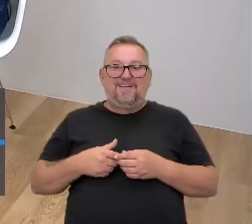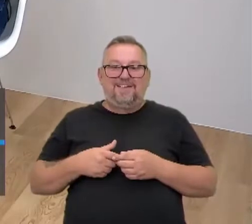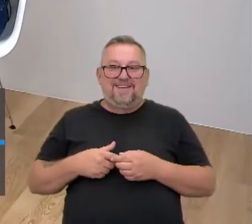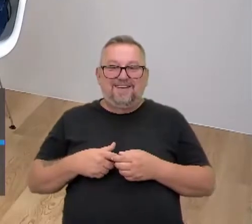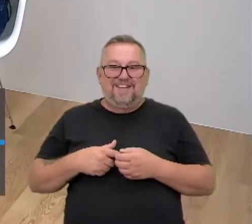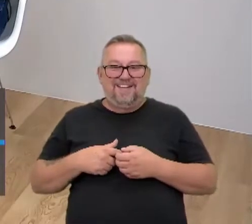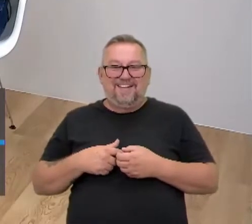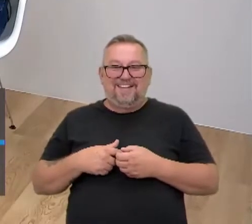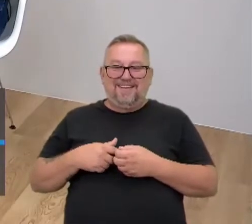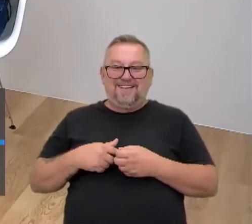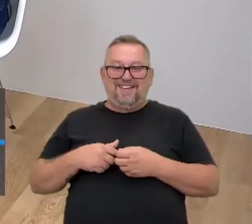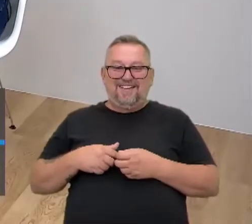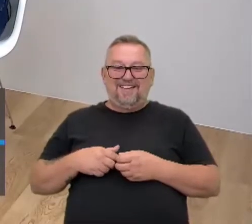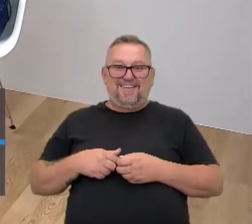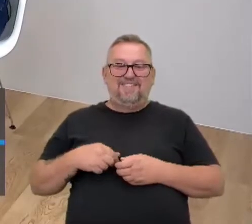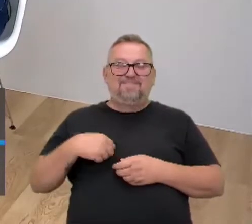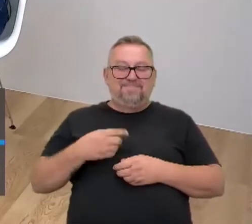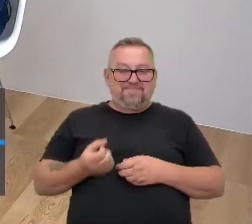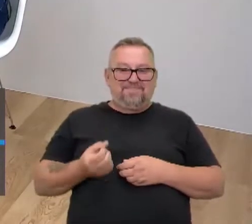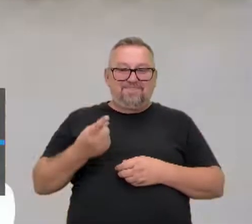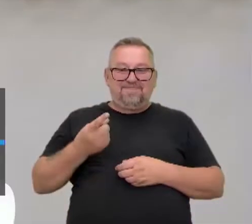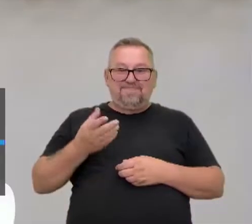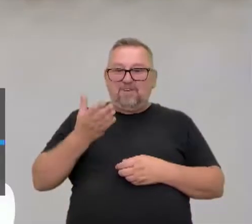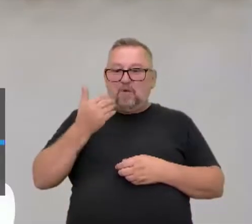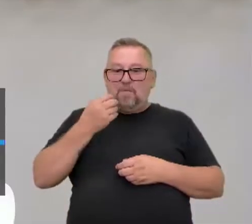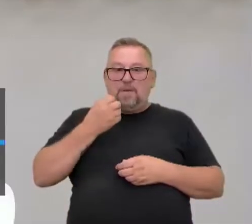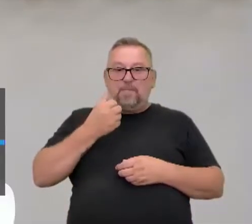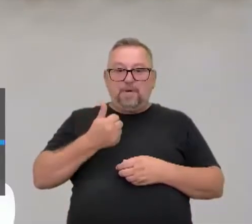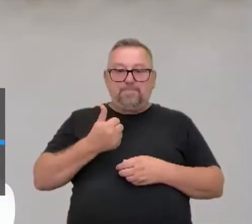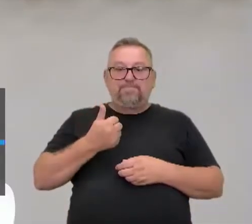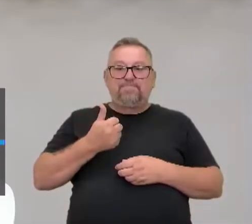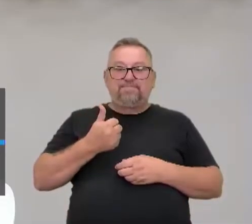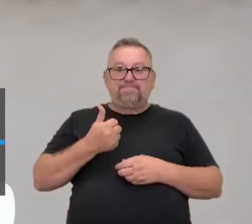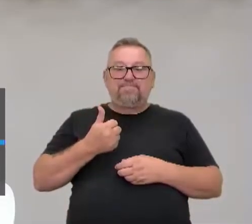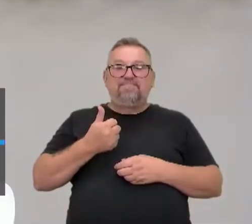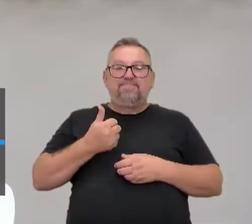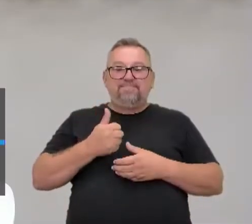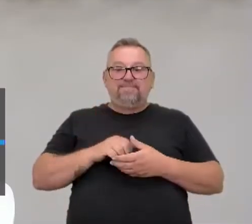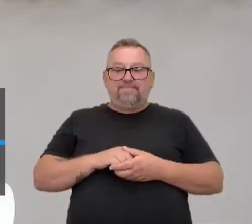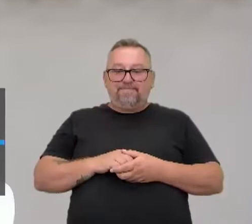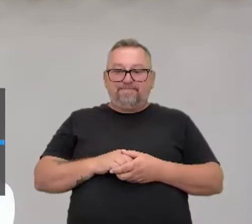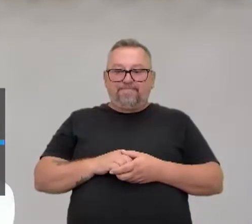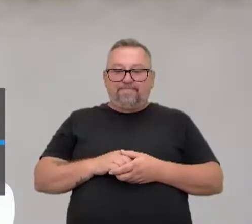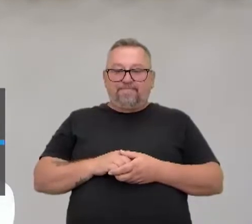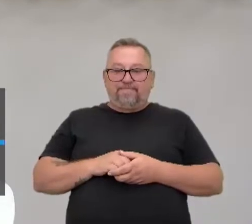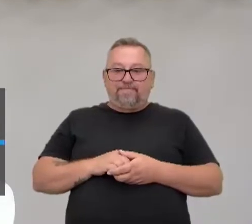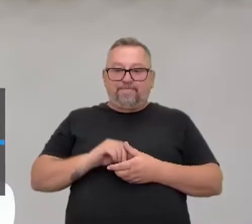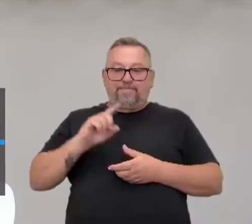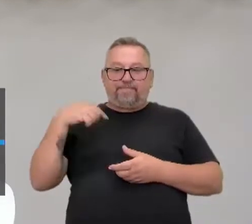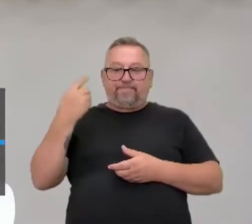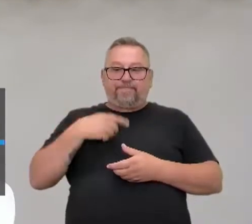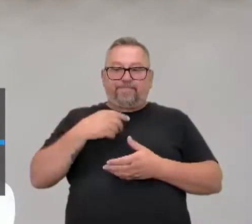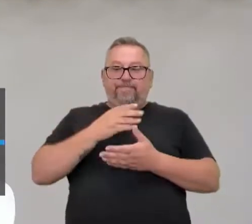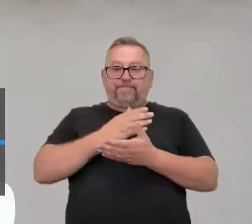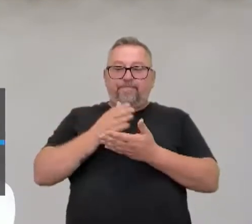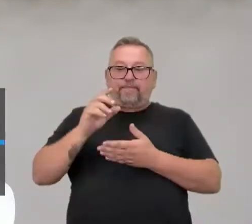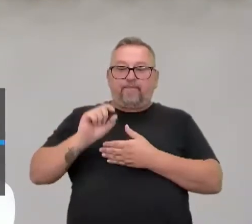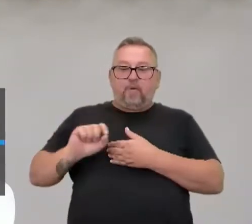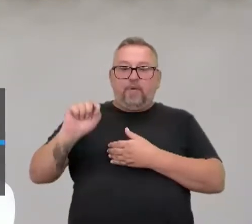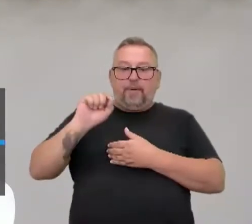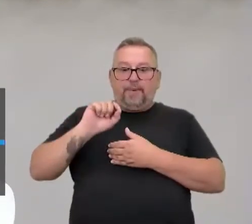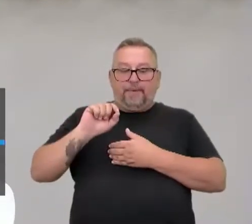quem não gosta, né? Quem não gosta de comer e comer bem. E aí a gente entra, né,